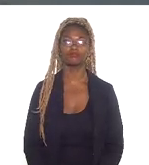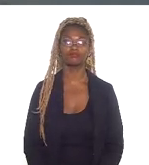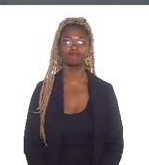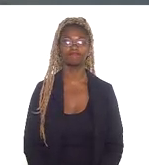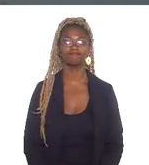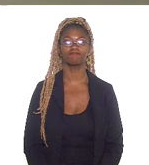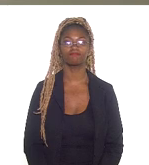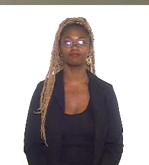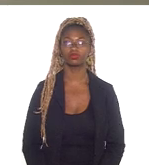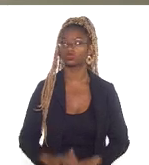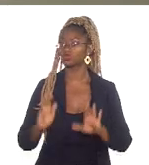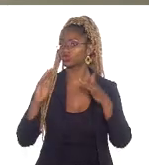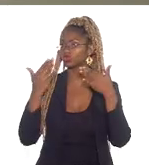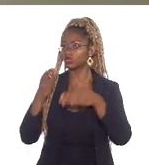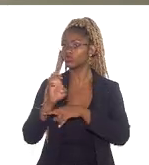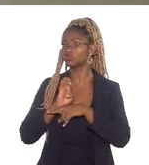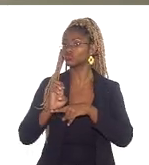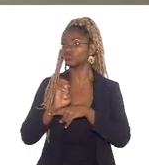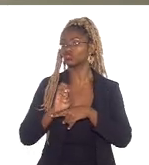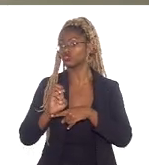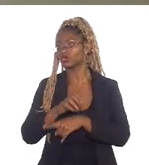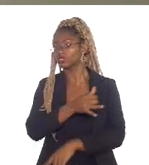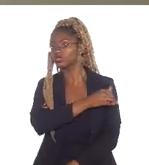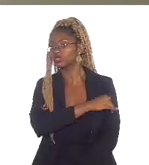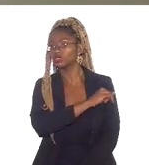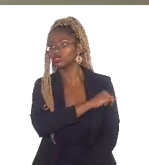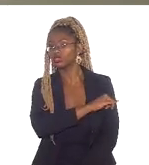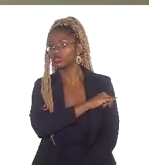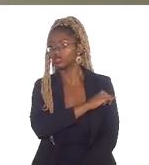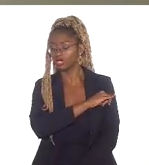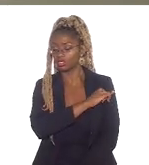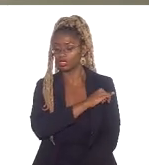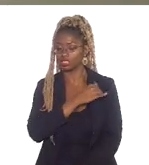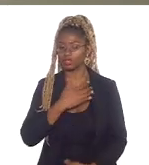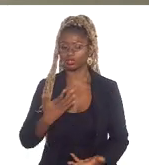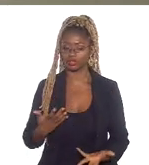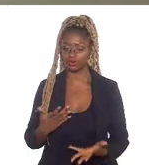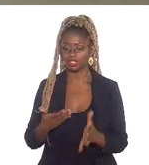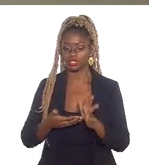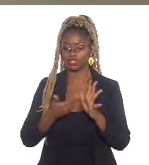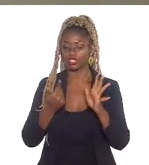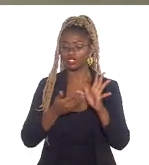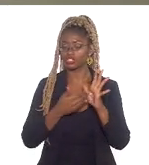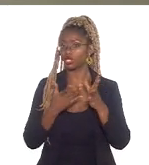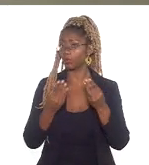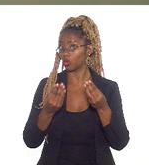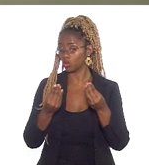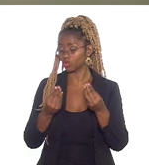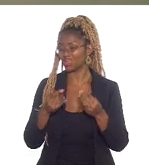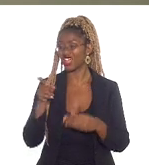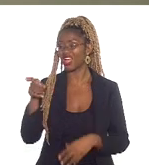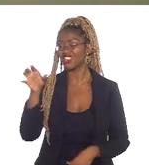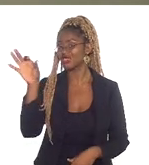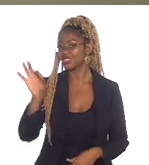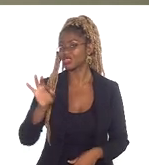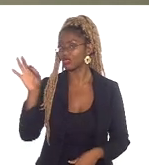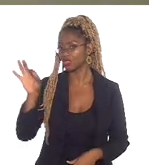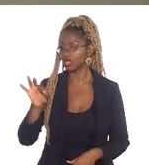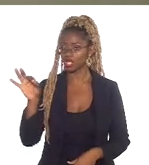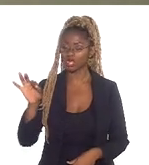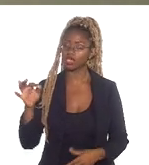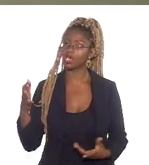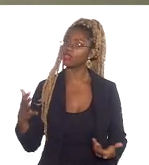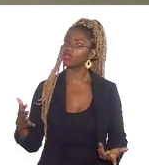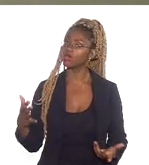Quando o estado do Rio de Janeiro suplanta muito esse percentual na